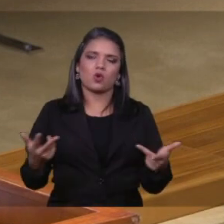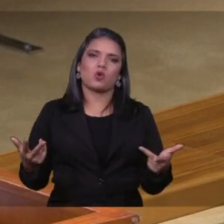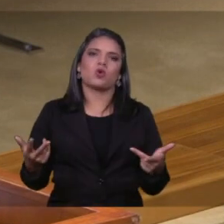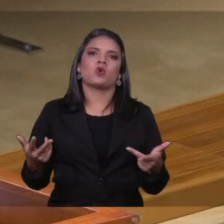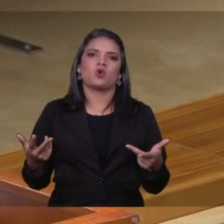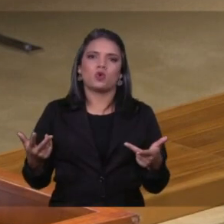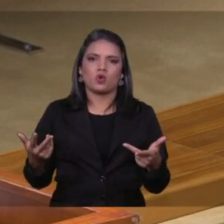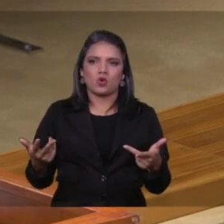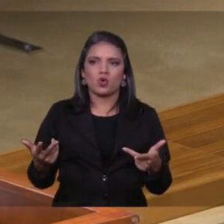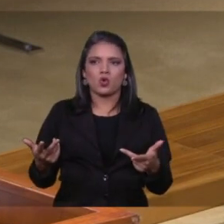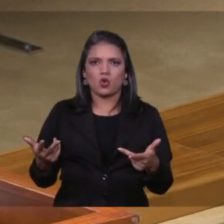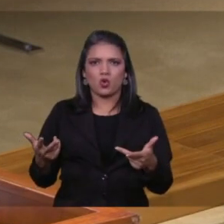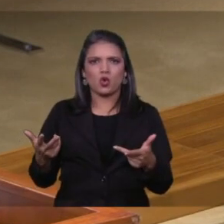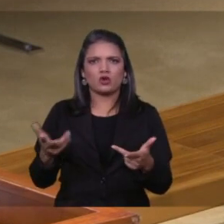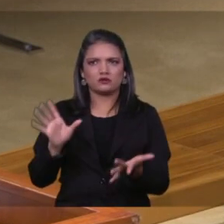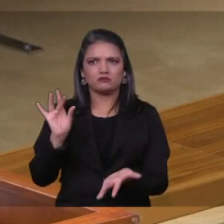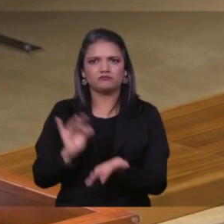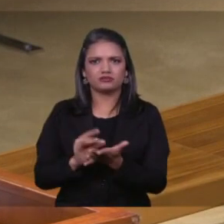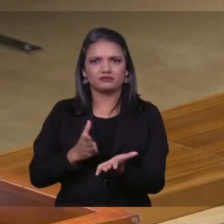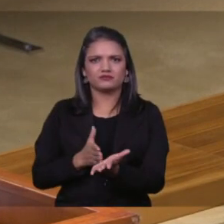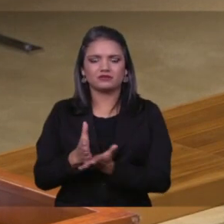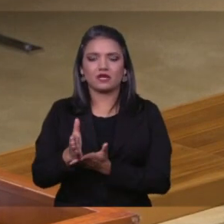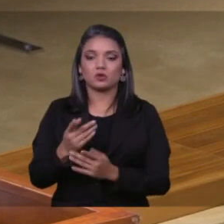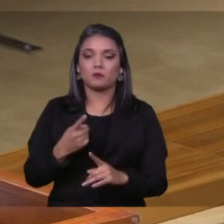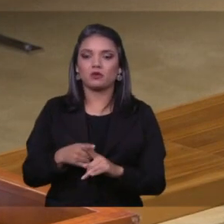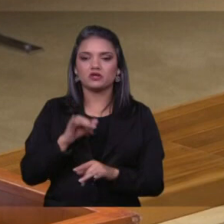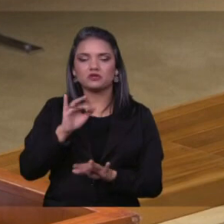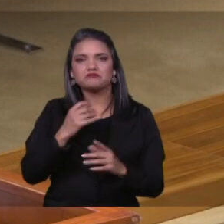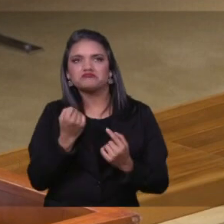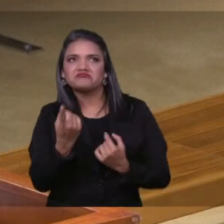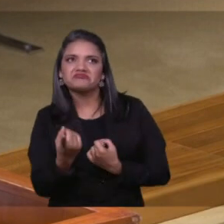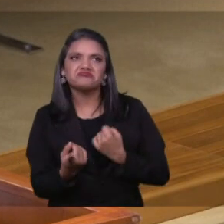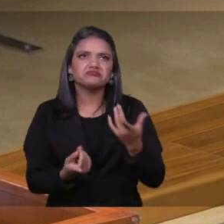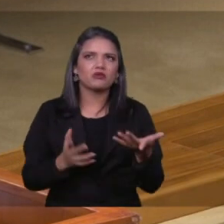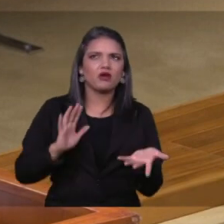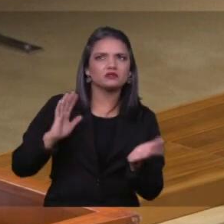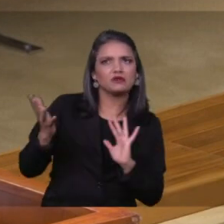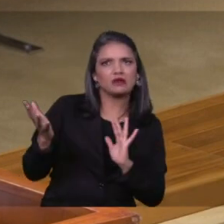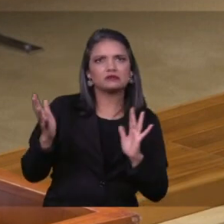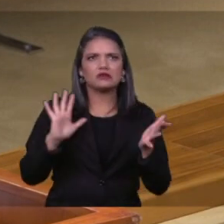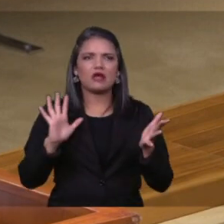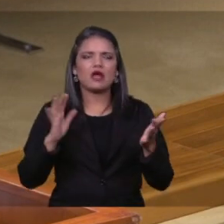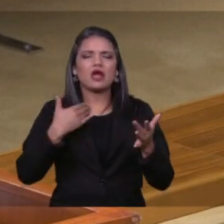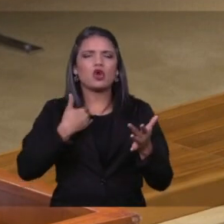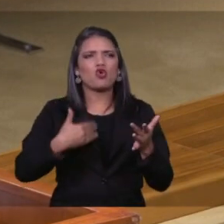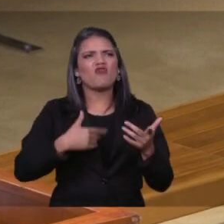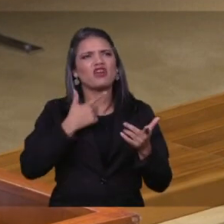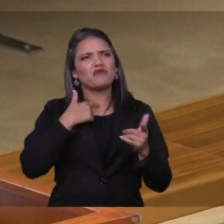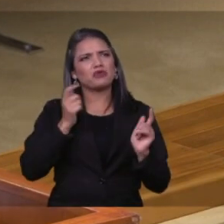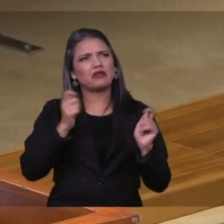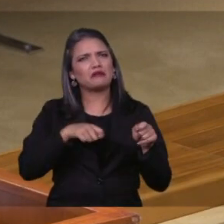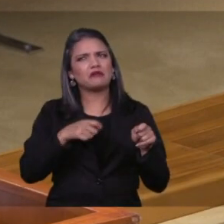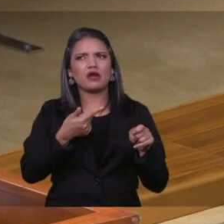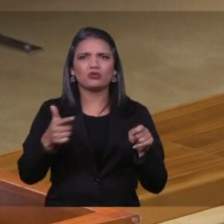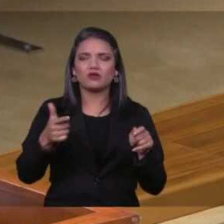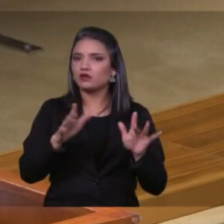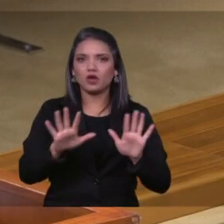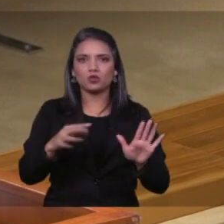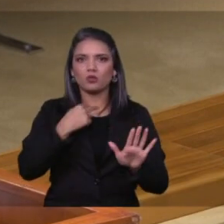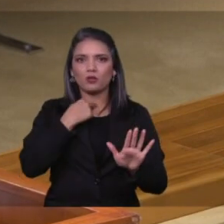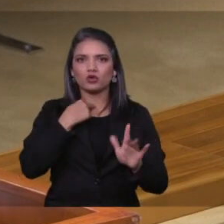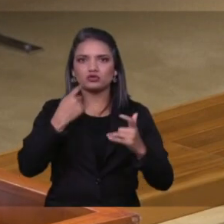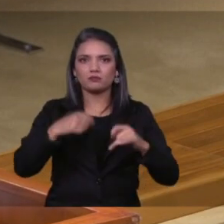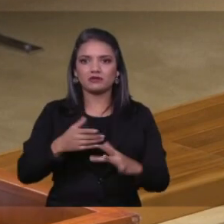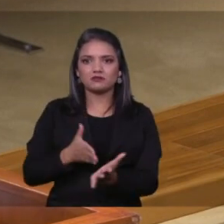sido insuficientes, tomadas ao alvedrio momentâneo e de vontades oscilantes de governos e, de fato, o Supremo Tribunal